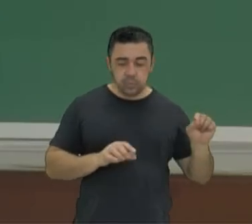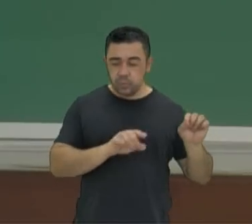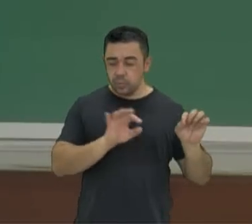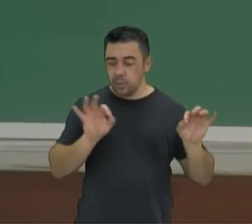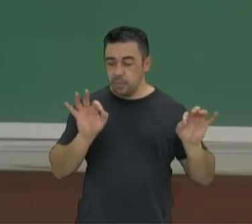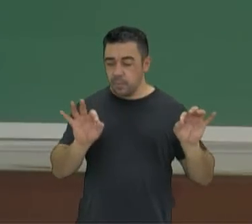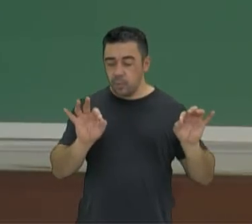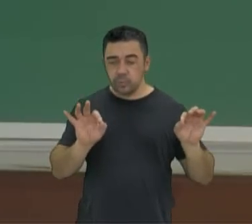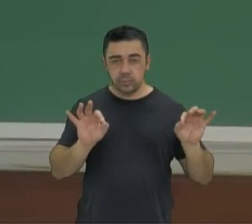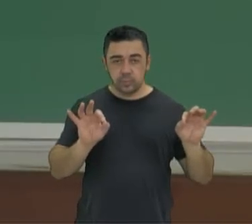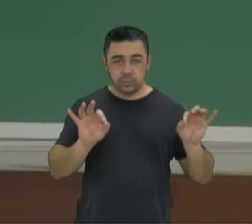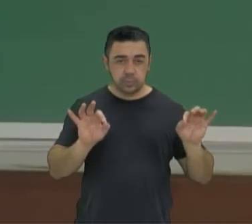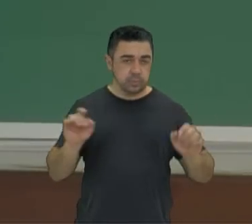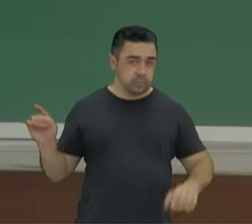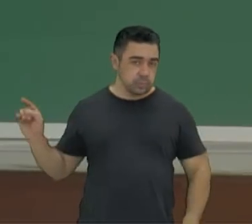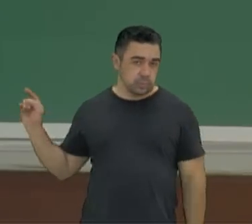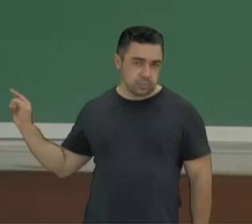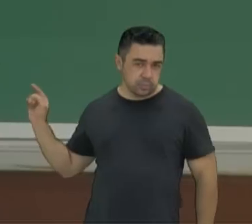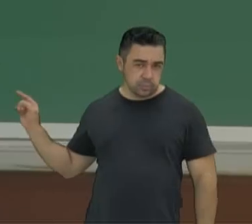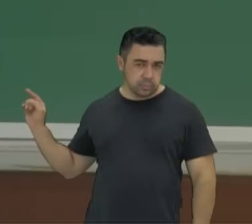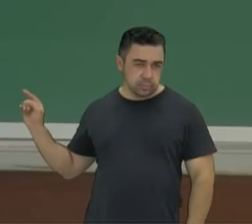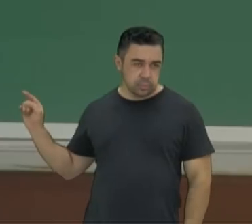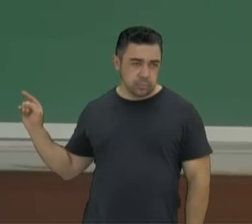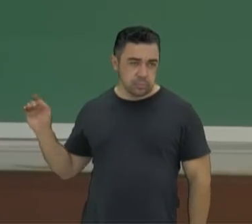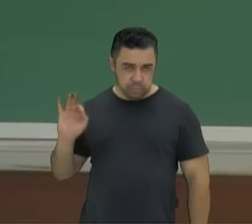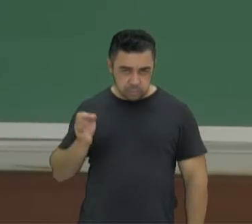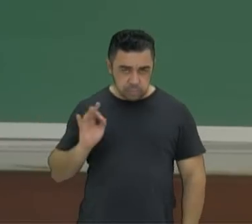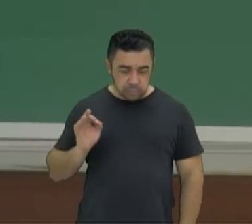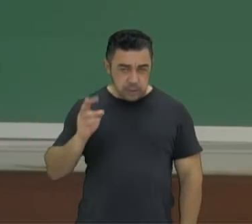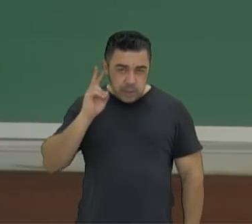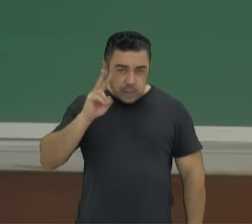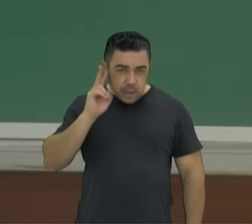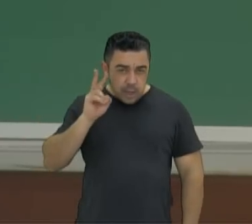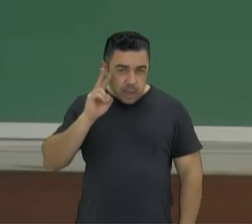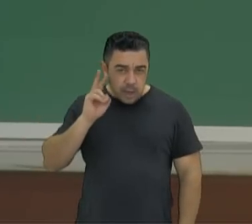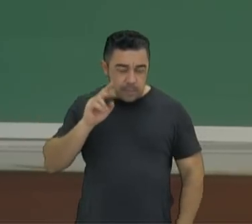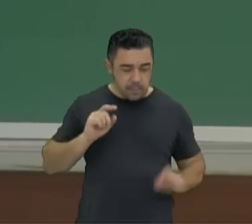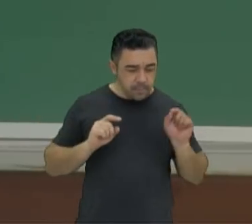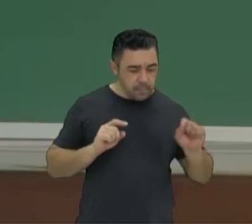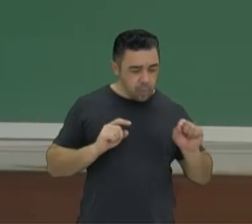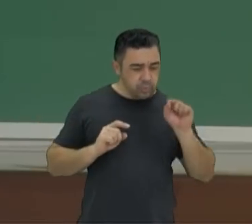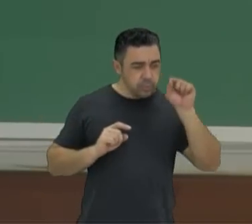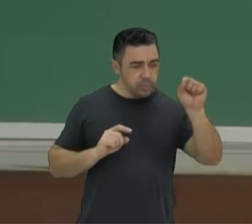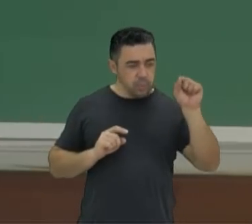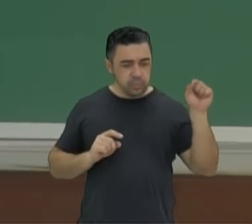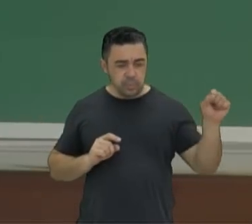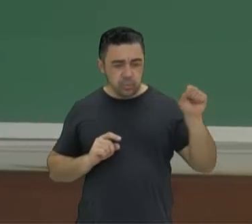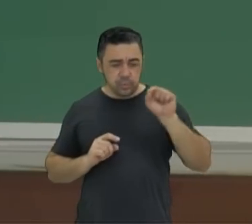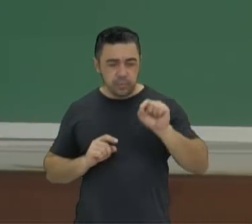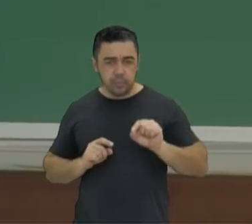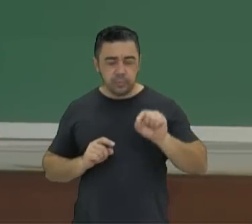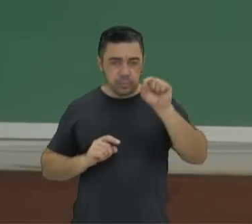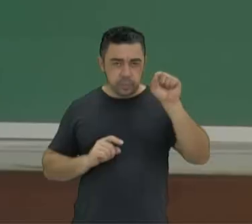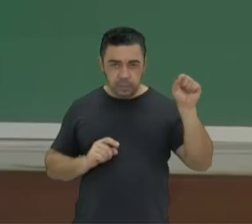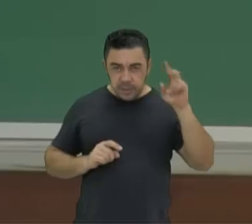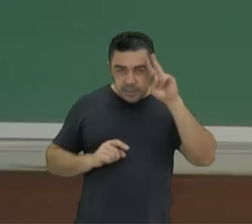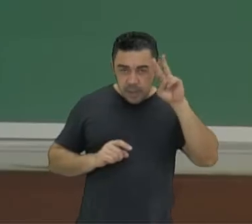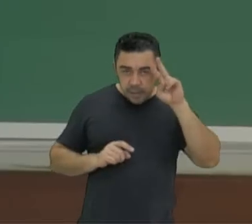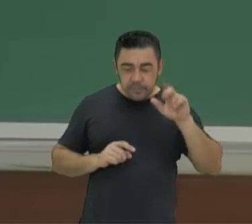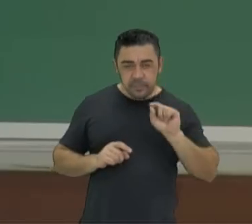pontos nesse eixo, né? Lembra dos endereços dos pontos? Sempre primeiro